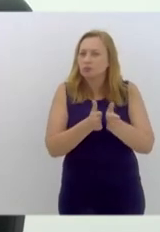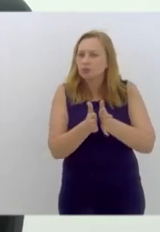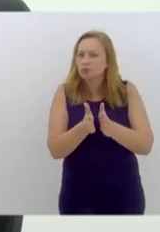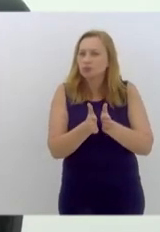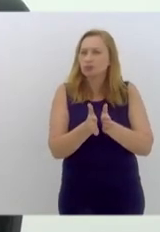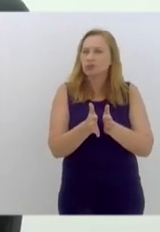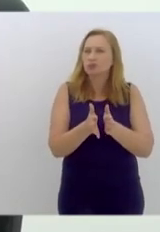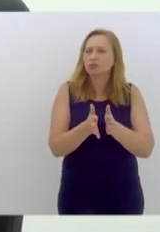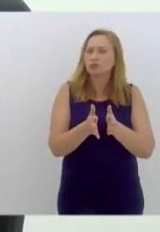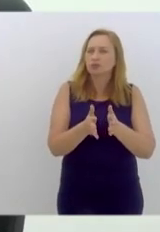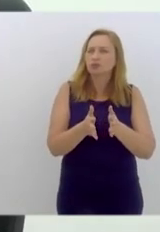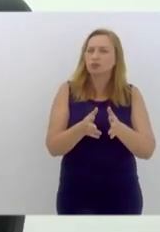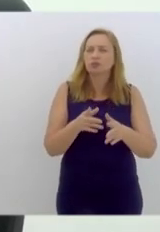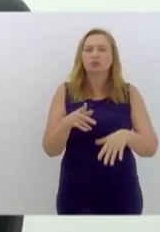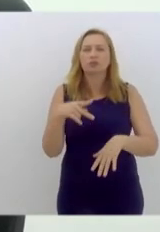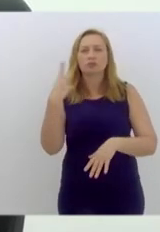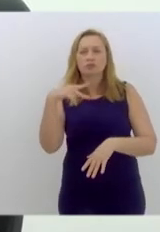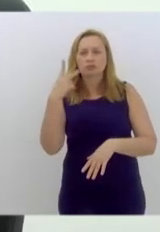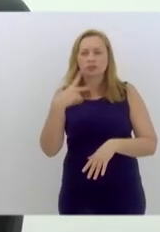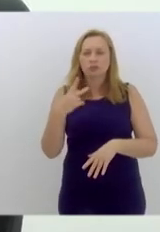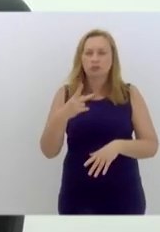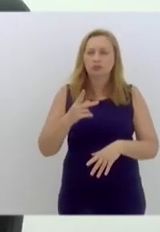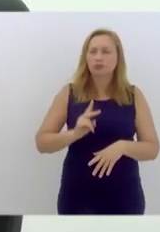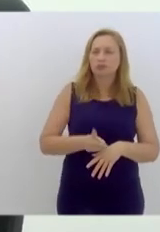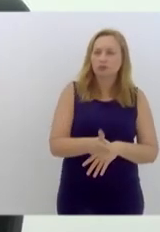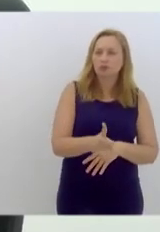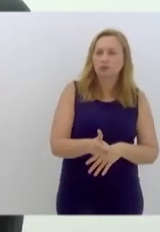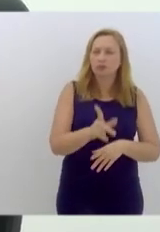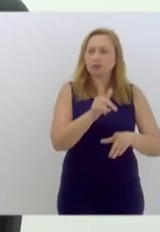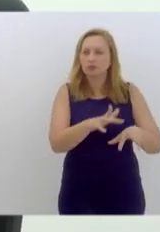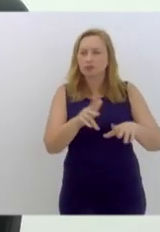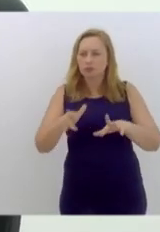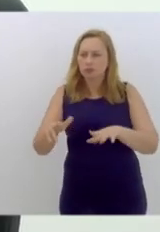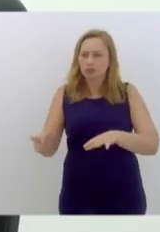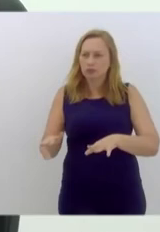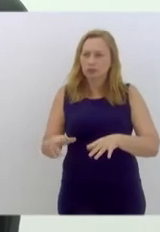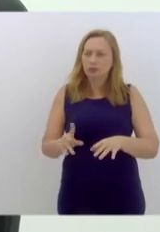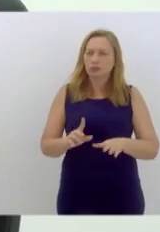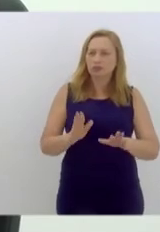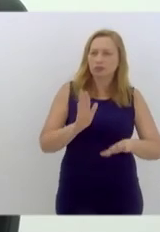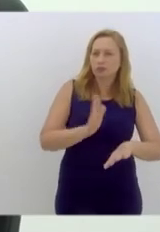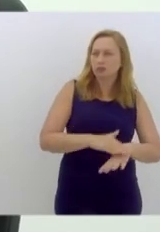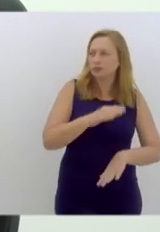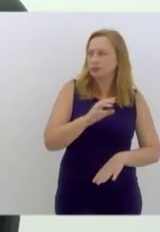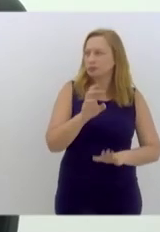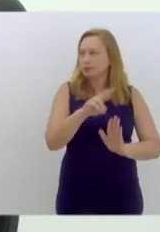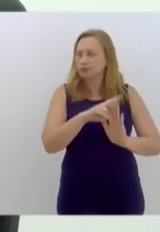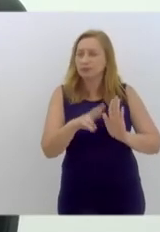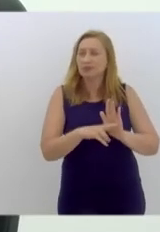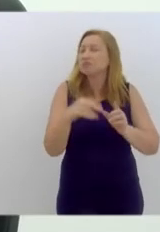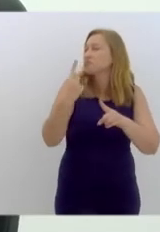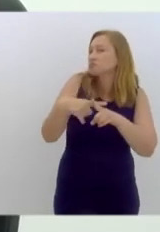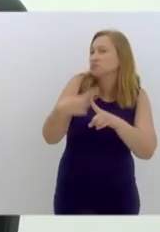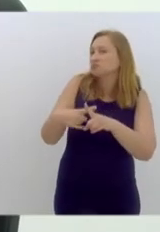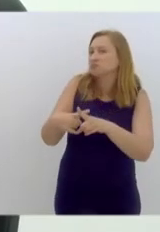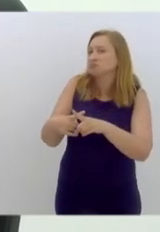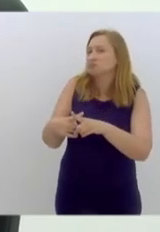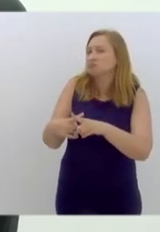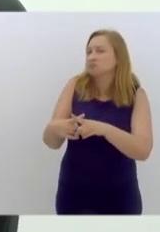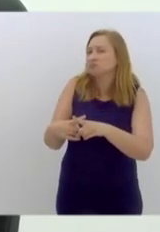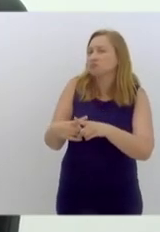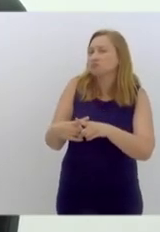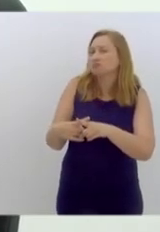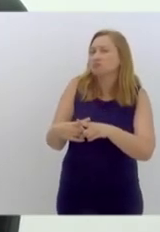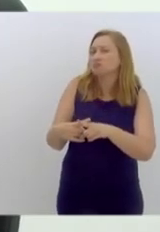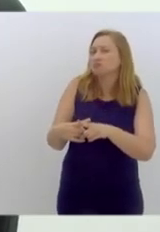e as políticas de permanência tenham um peso diferenciado com relação aos demais critérios. Por quê? Porque, senão, a rede ela vai